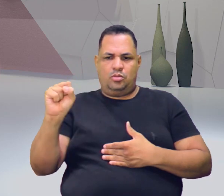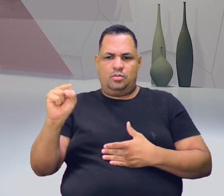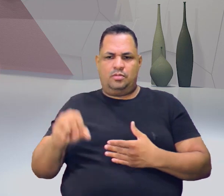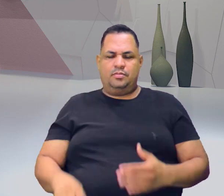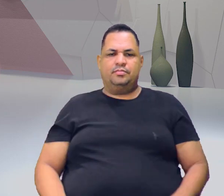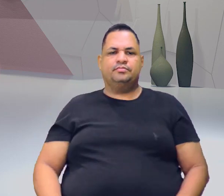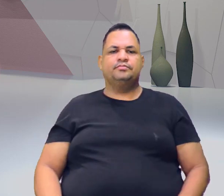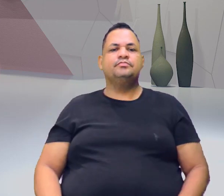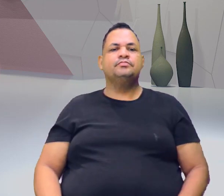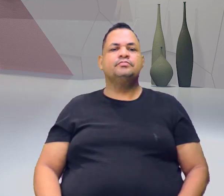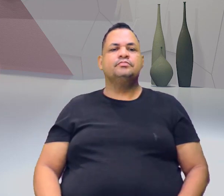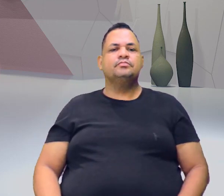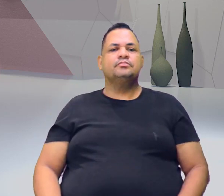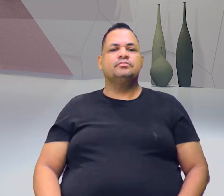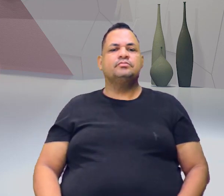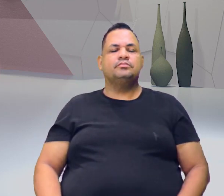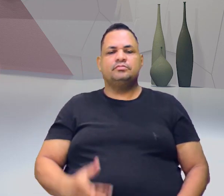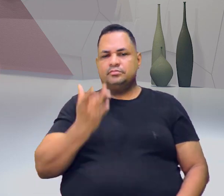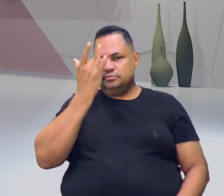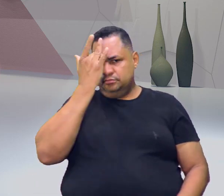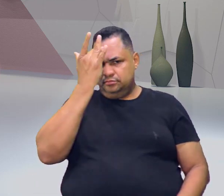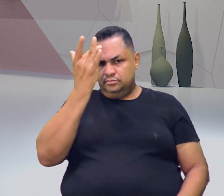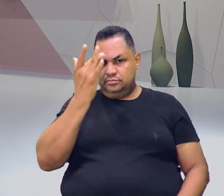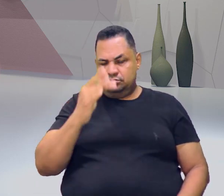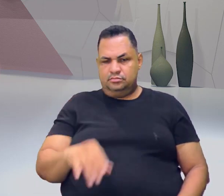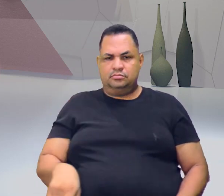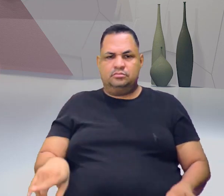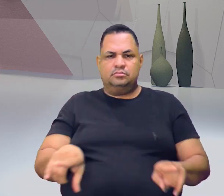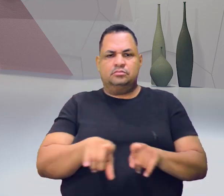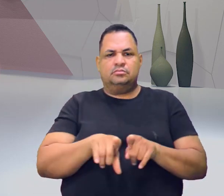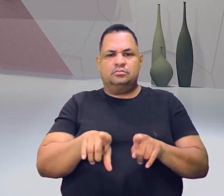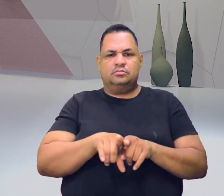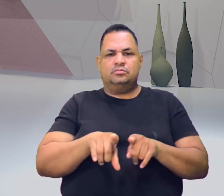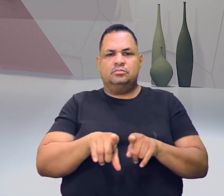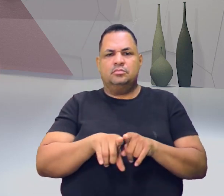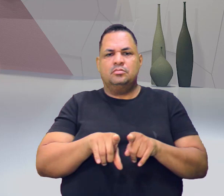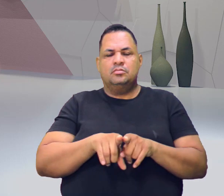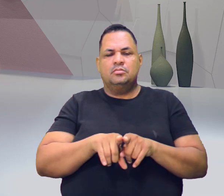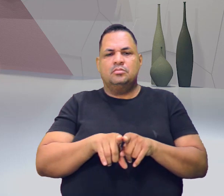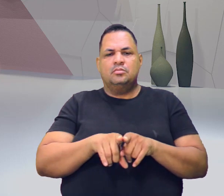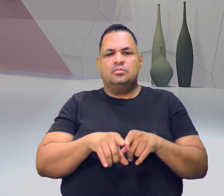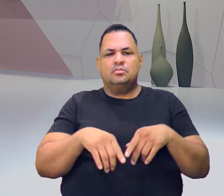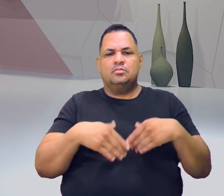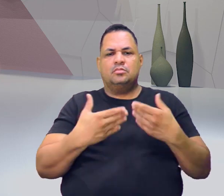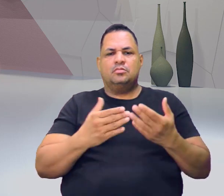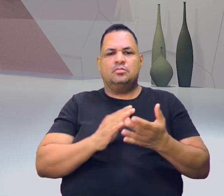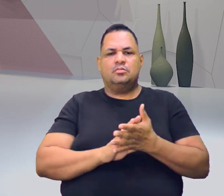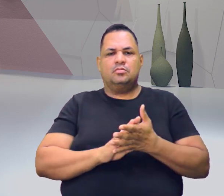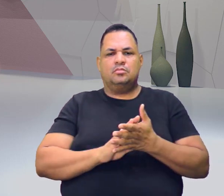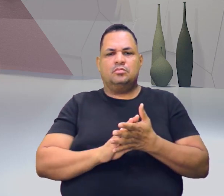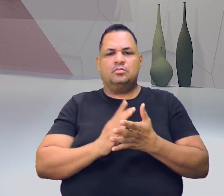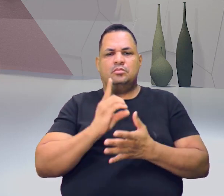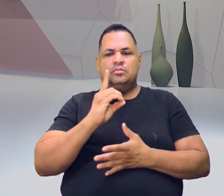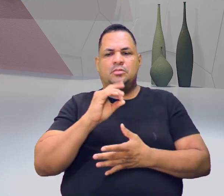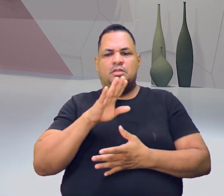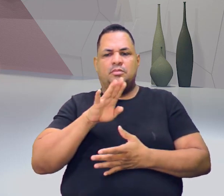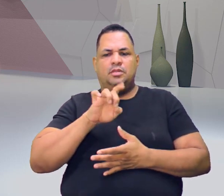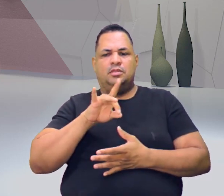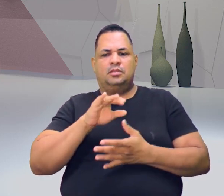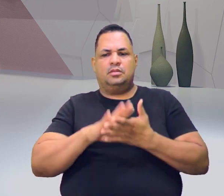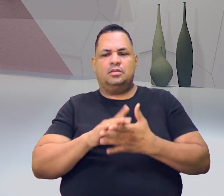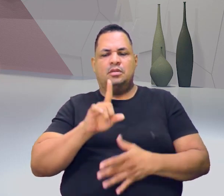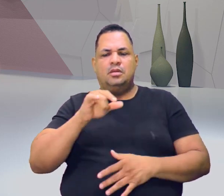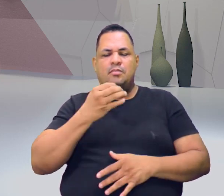obrigados. Viu só? Muito fácil. A mesma coisa quando você vai usar a questão dipirona